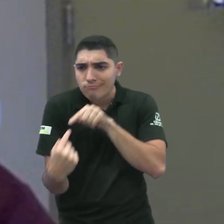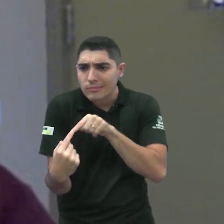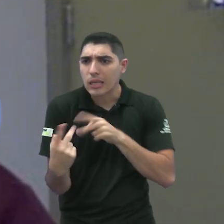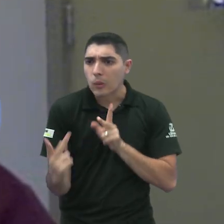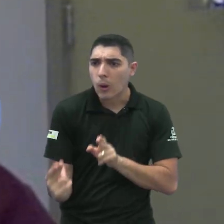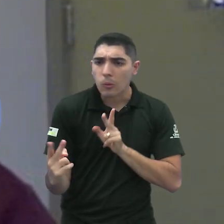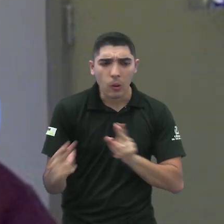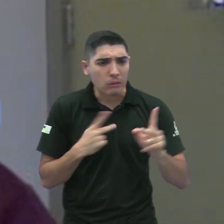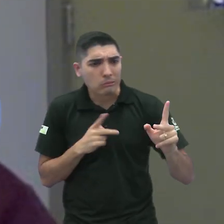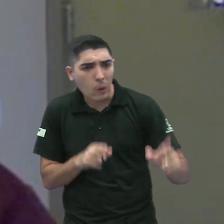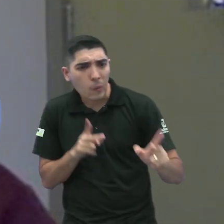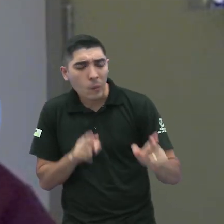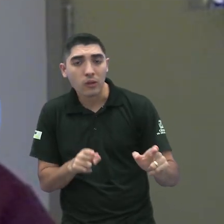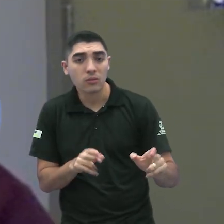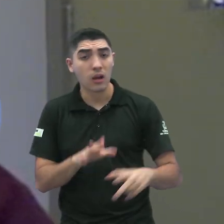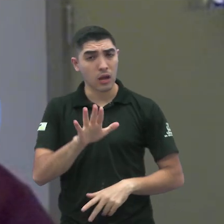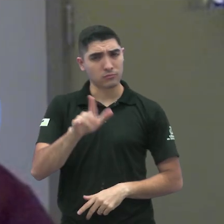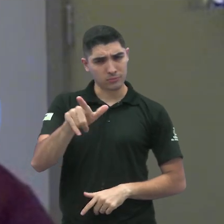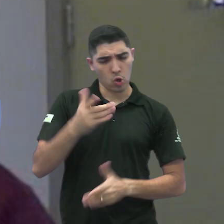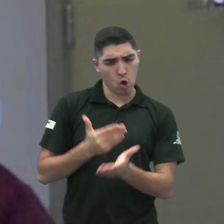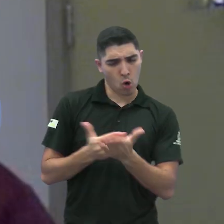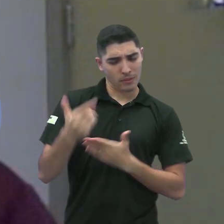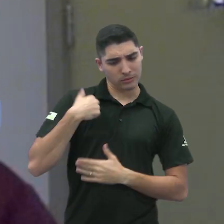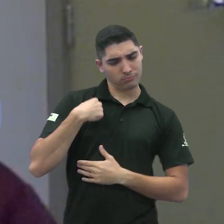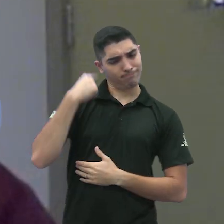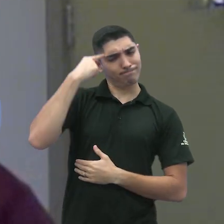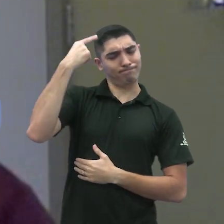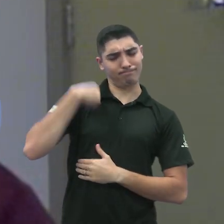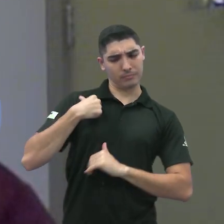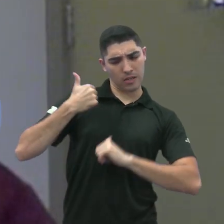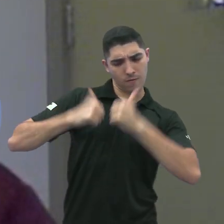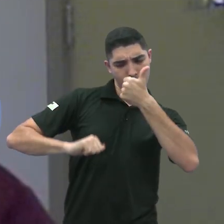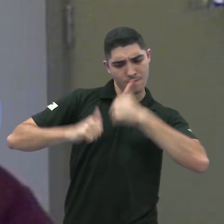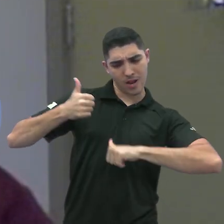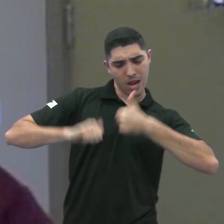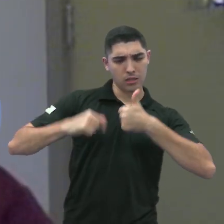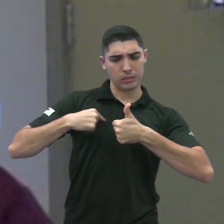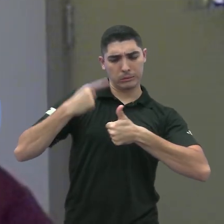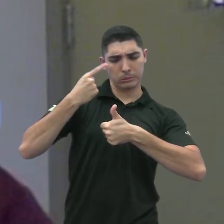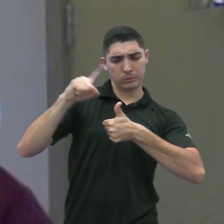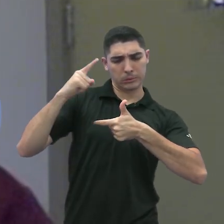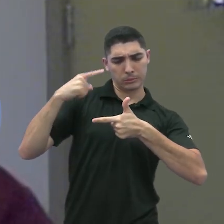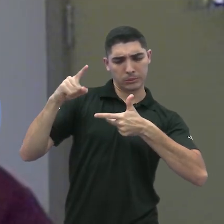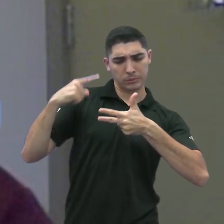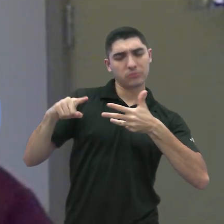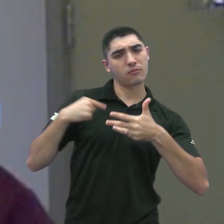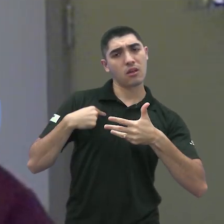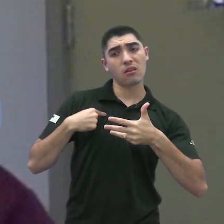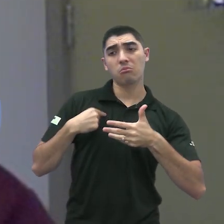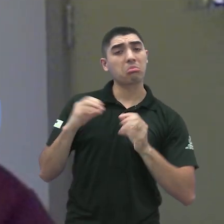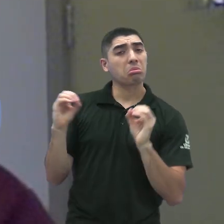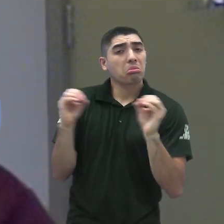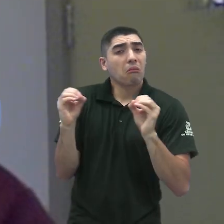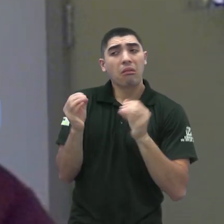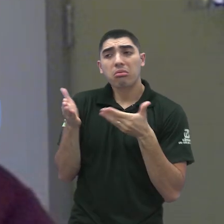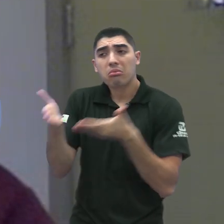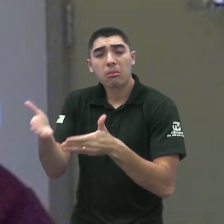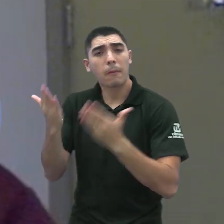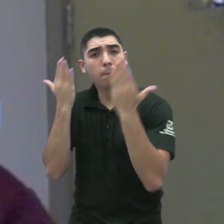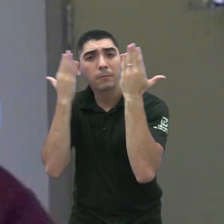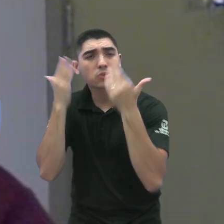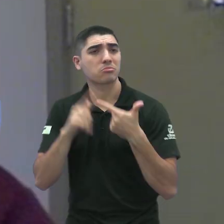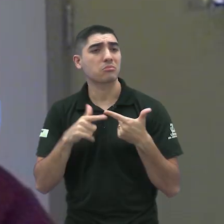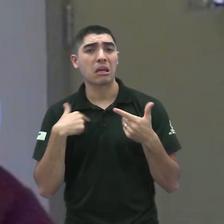você faz, né, esse check-up ou checklist de sintomas, sem um acompanhamento psicológico, sem